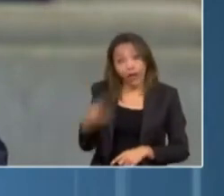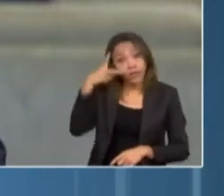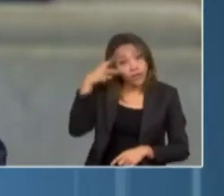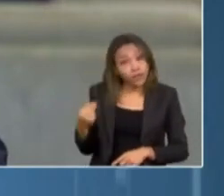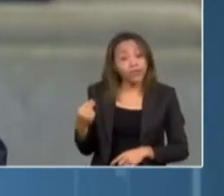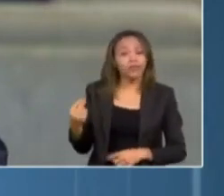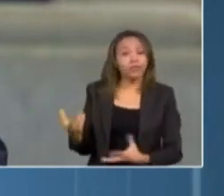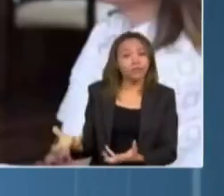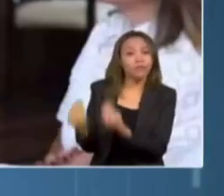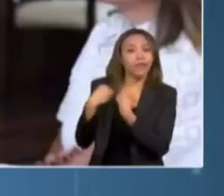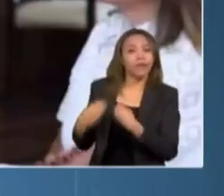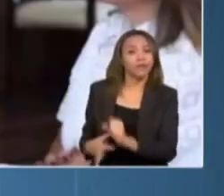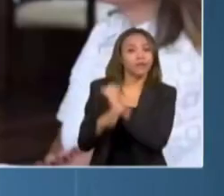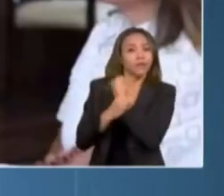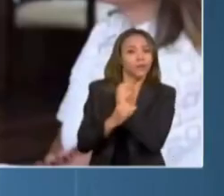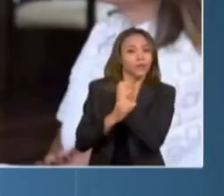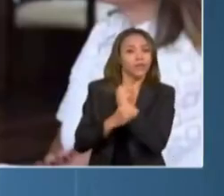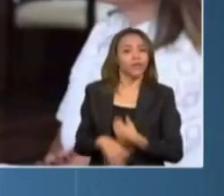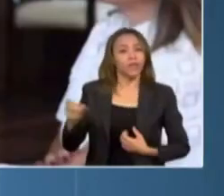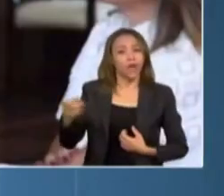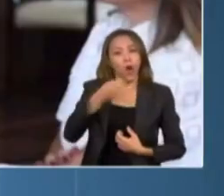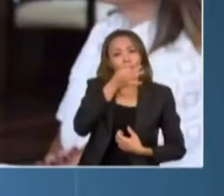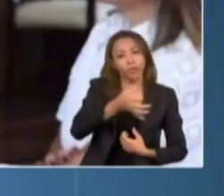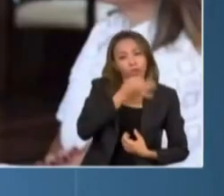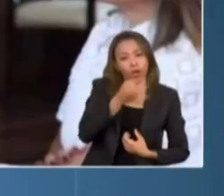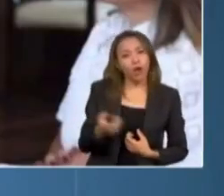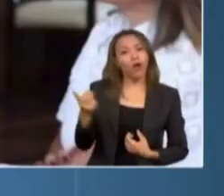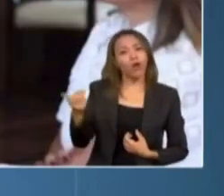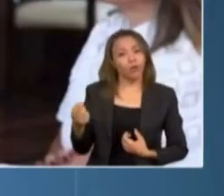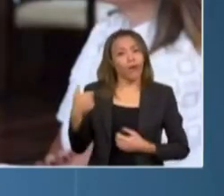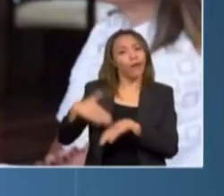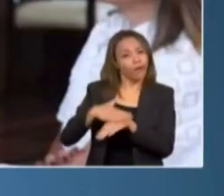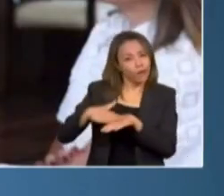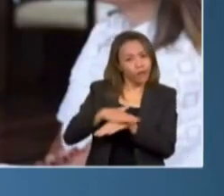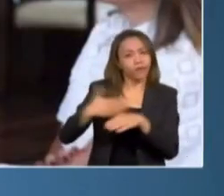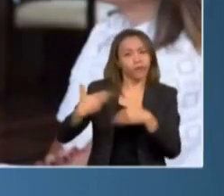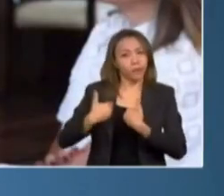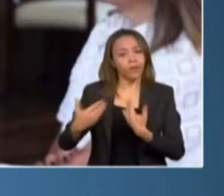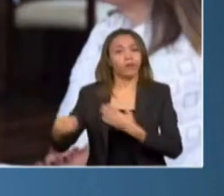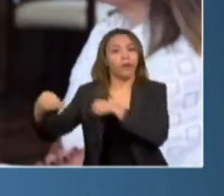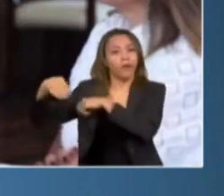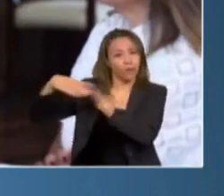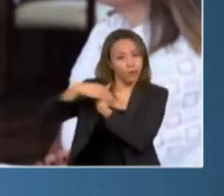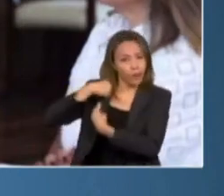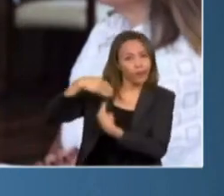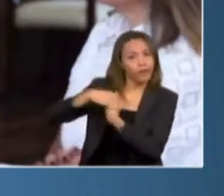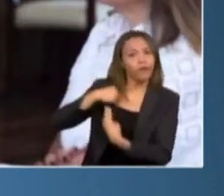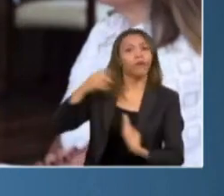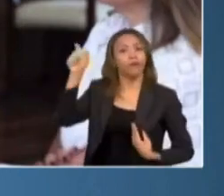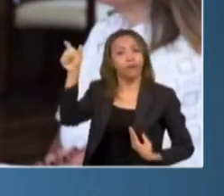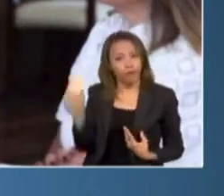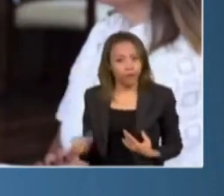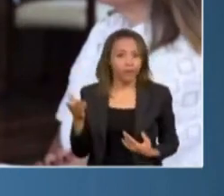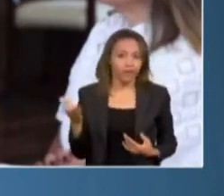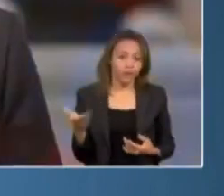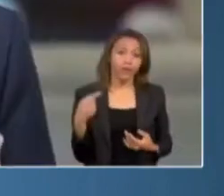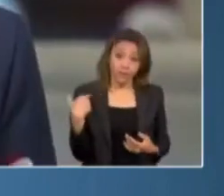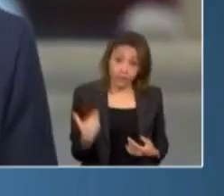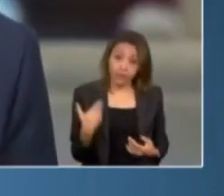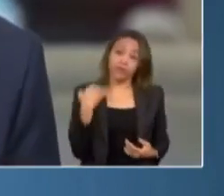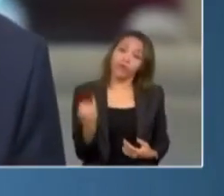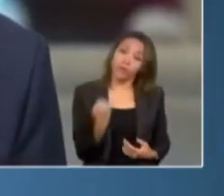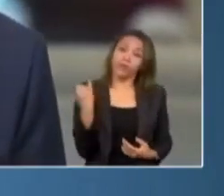E eu acho que o grande objetivo desse momento com a Janja foi falar da questão do